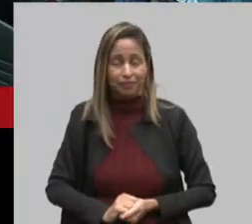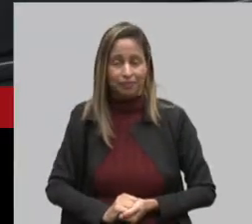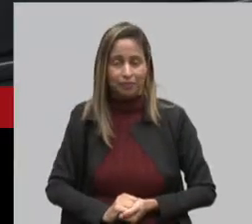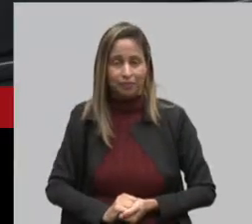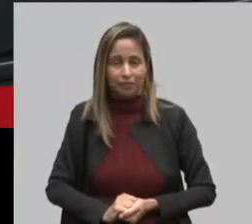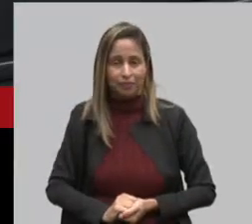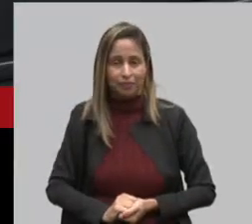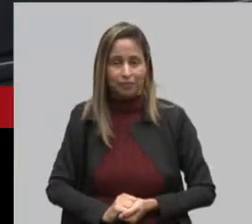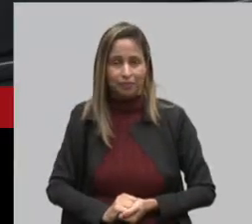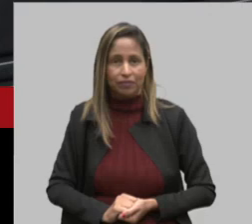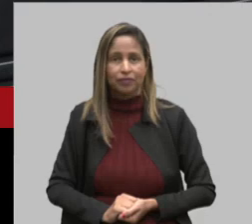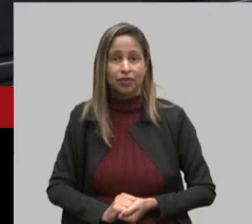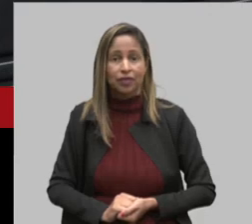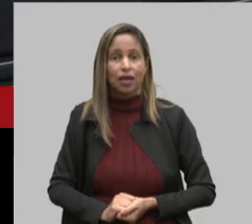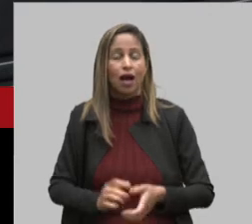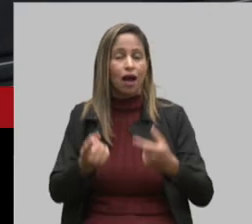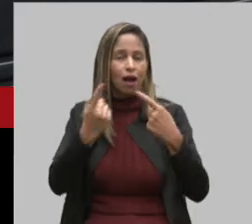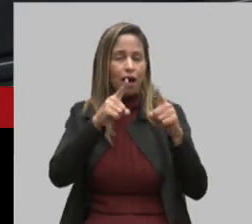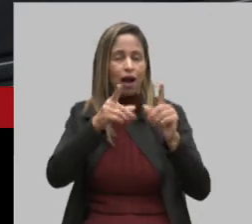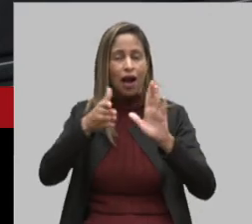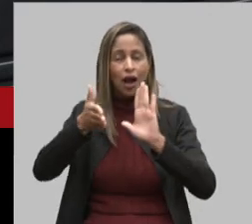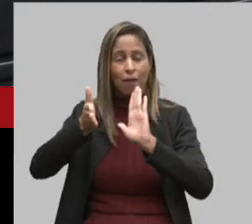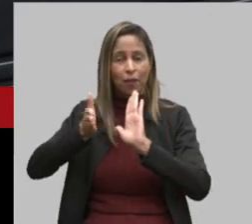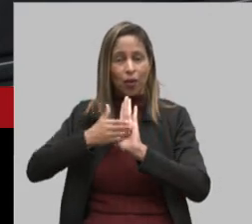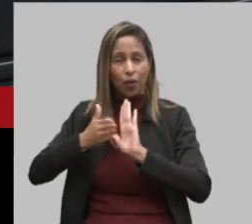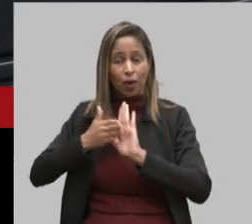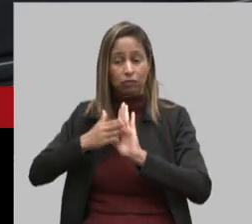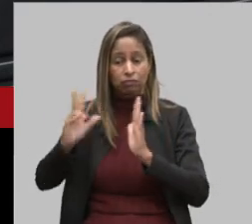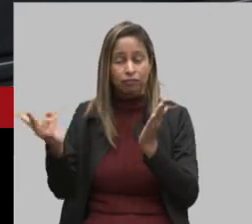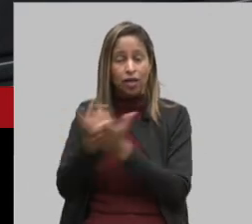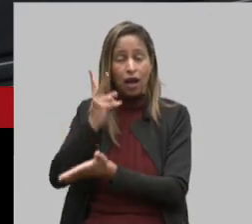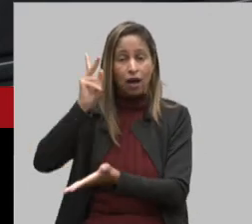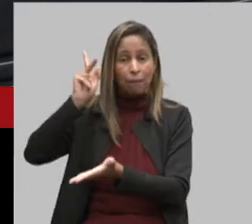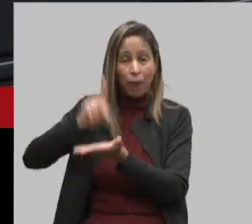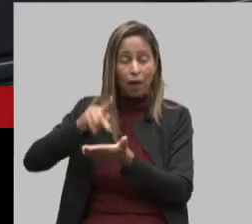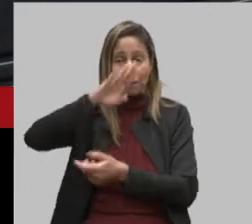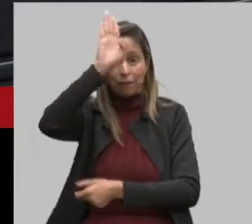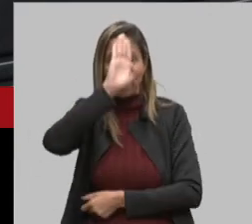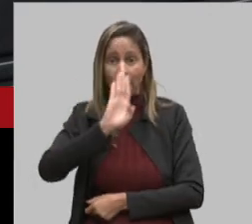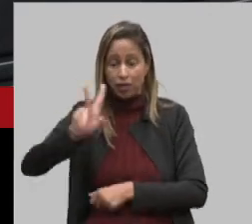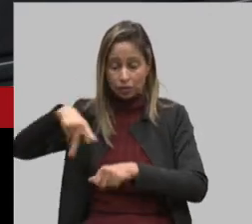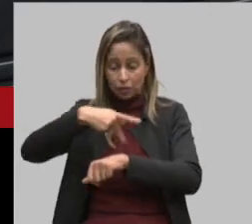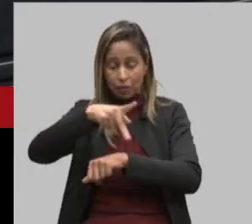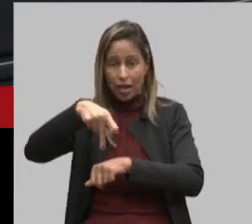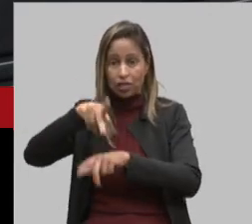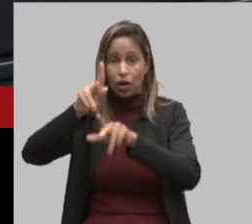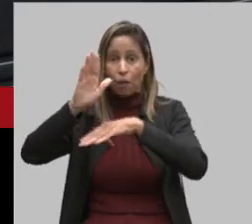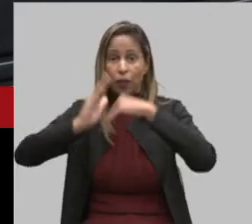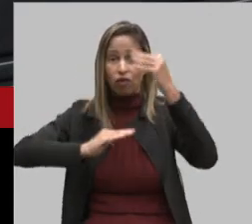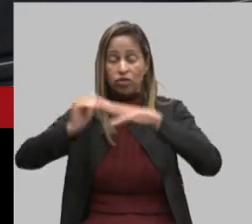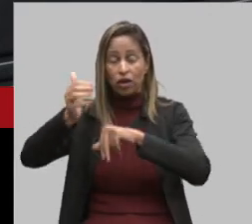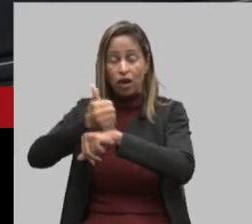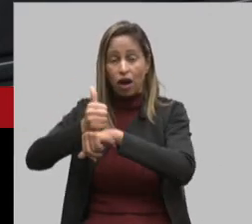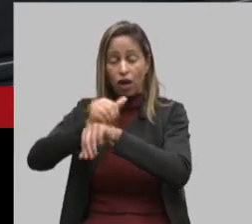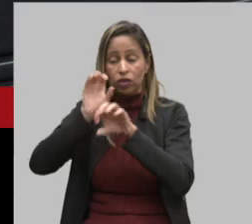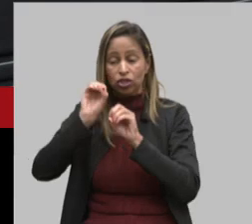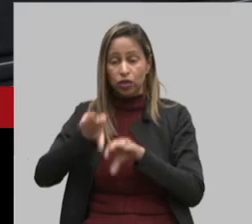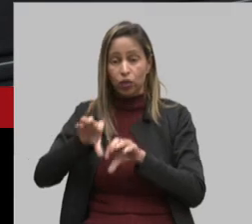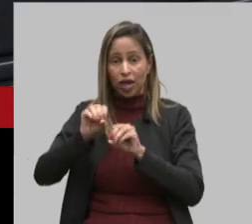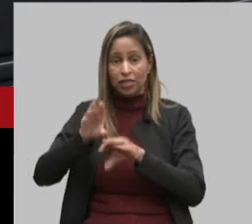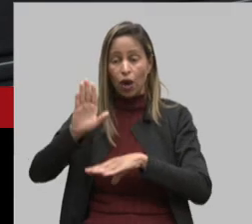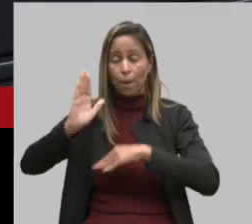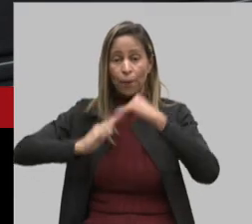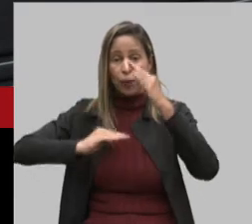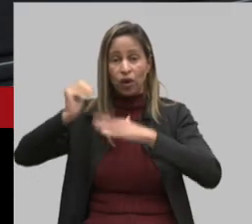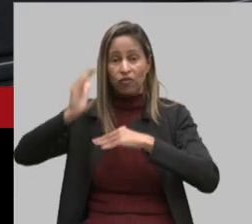contrapor a essa proposta diante da realidade que vivemos do Brasil aonde os profissionais da educação são profissionais